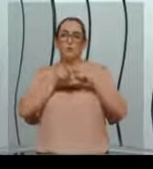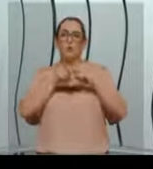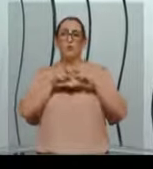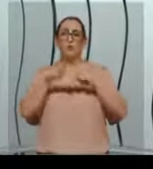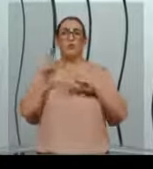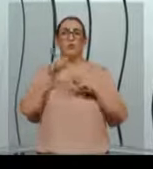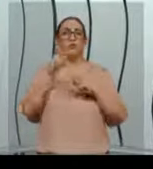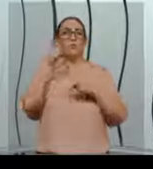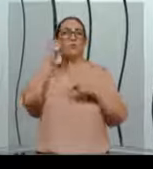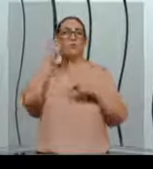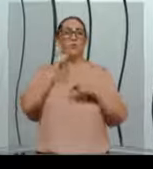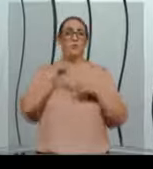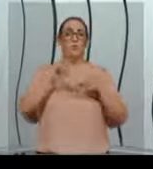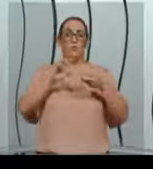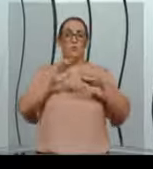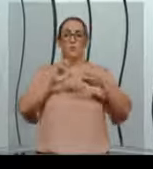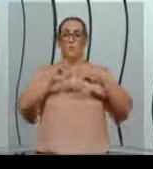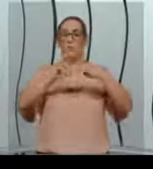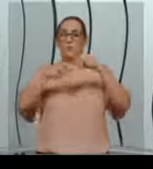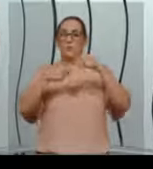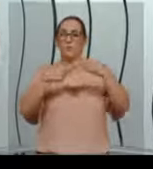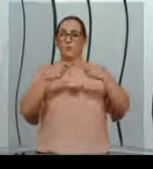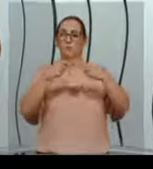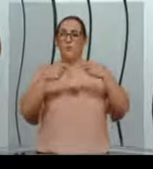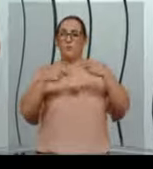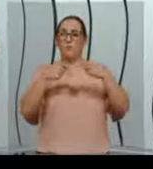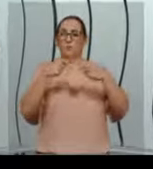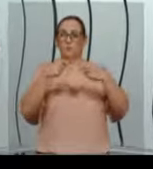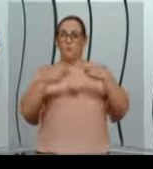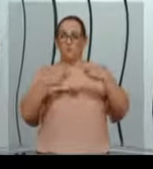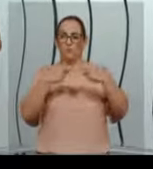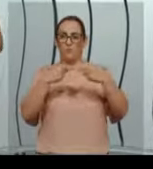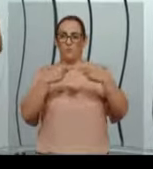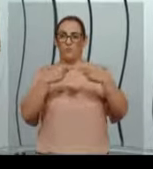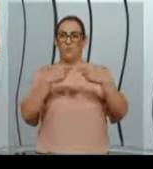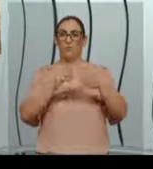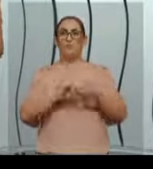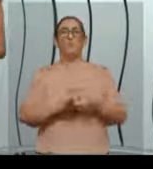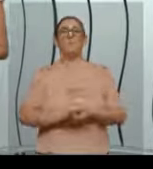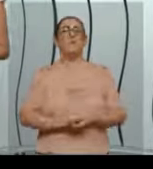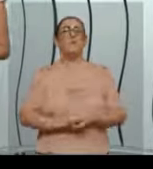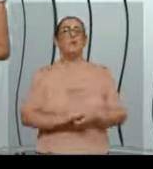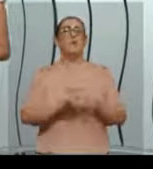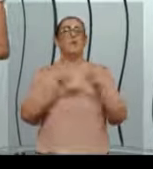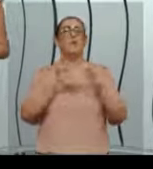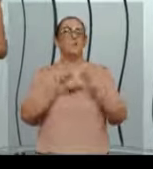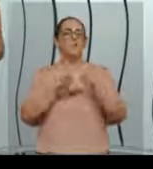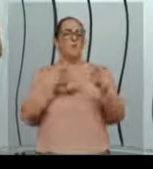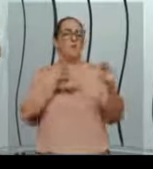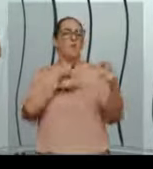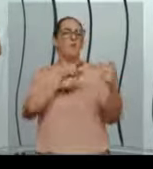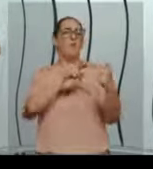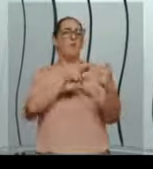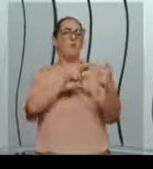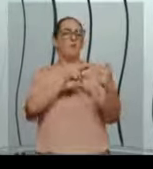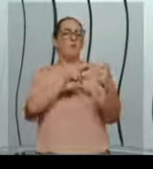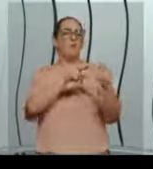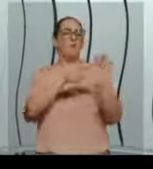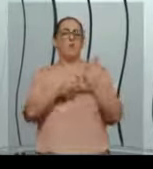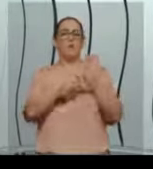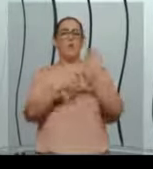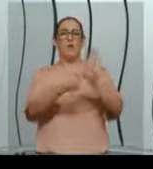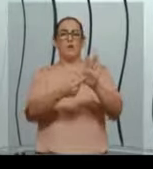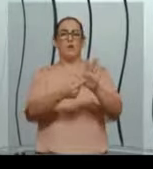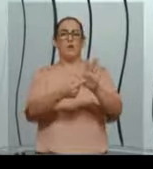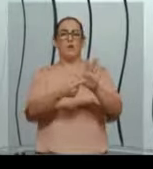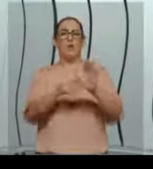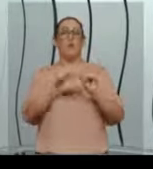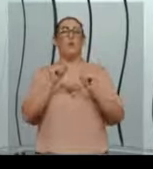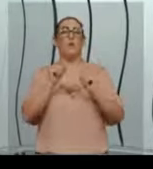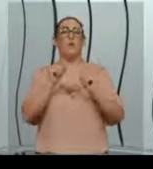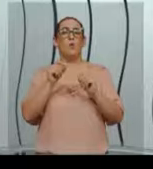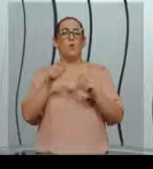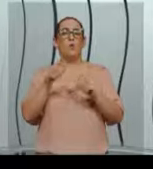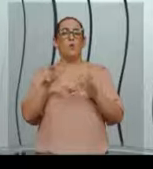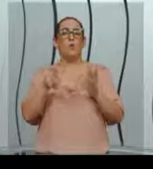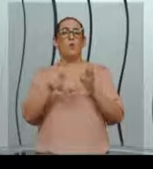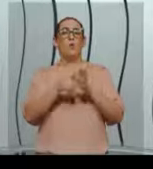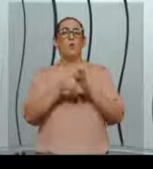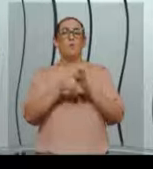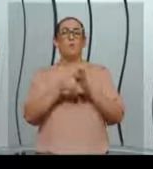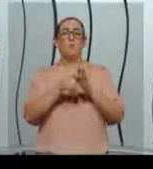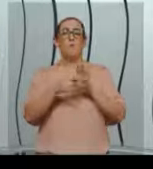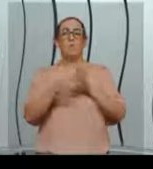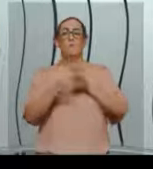posições diferentes. Bom, nós podemos representar a forma tridimensional